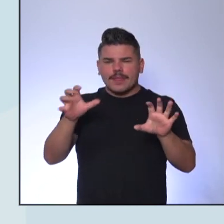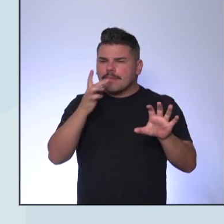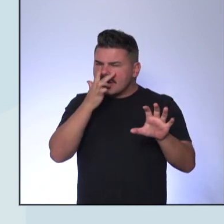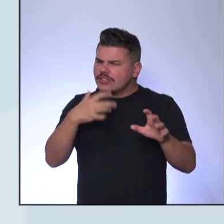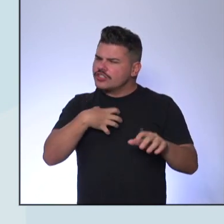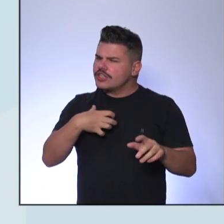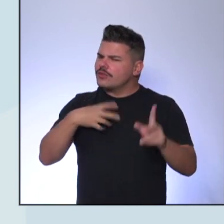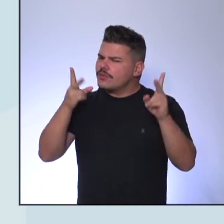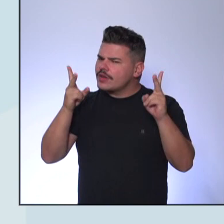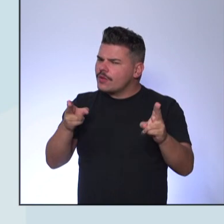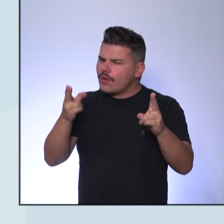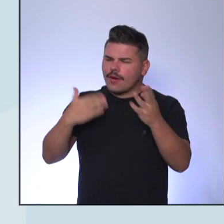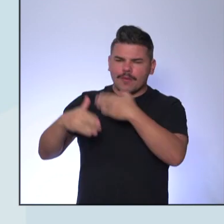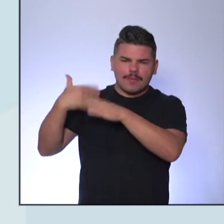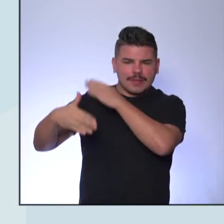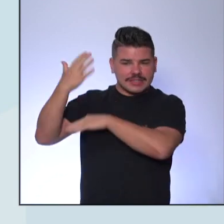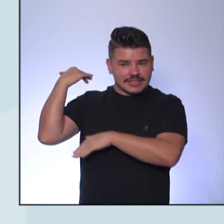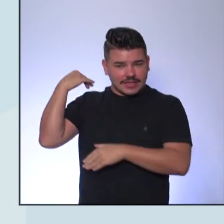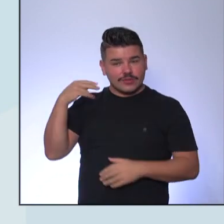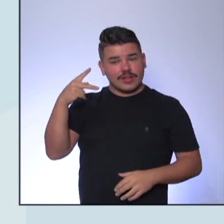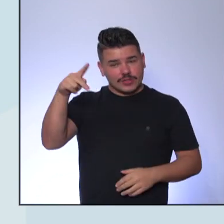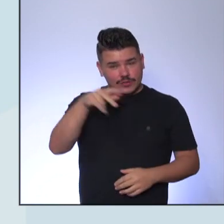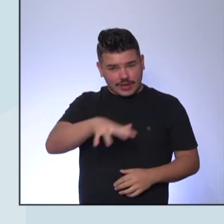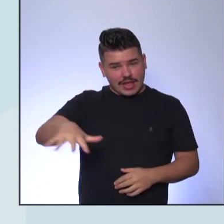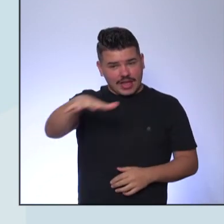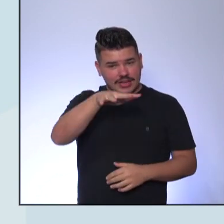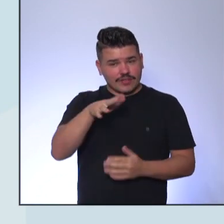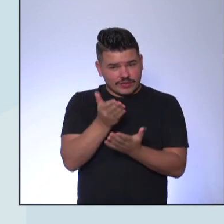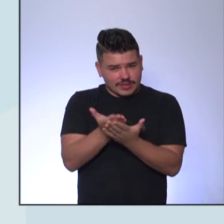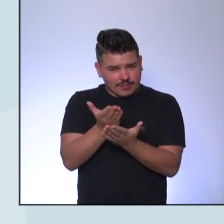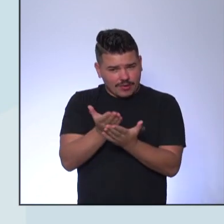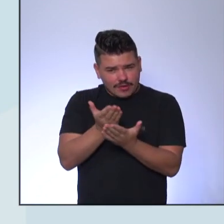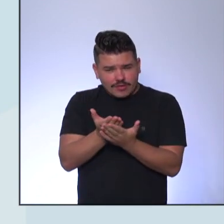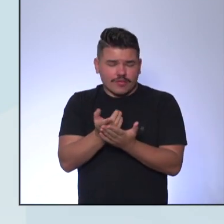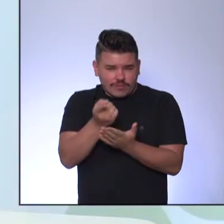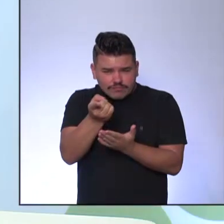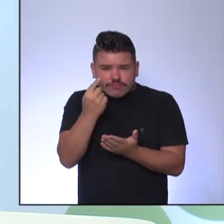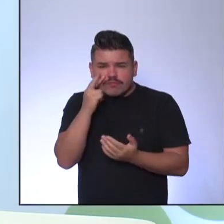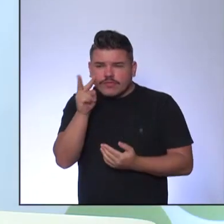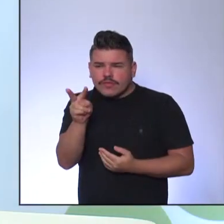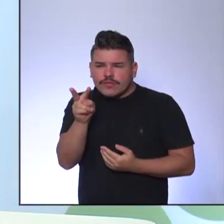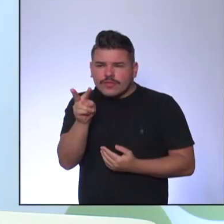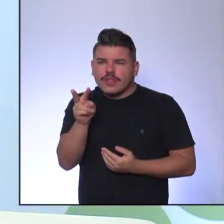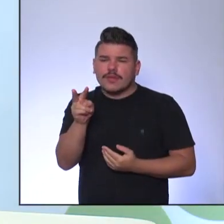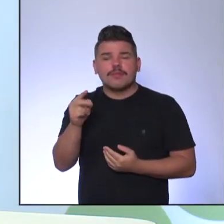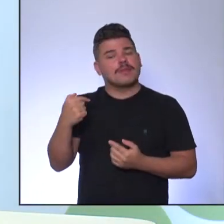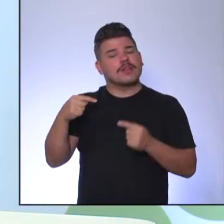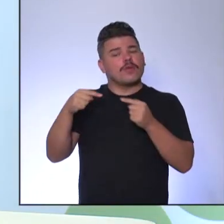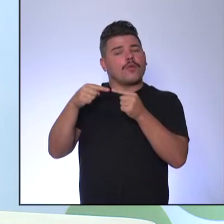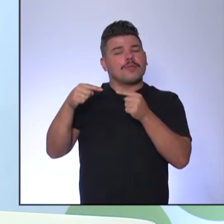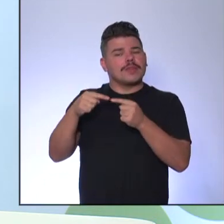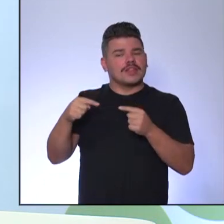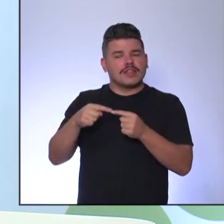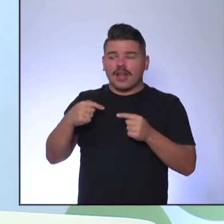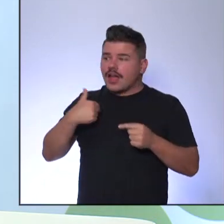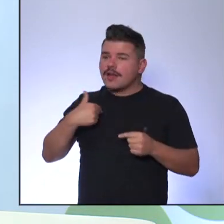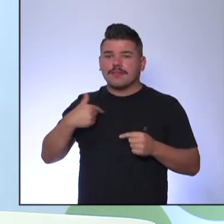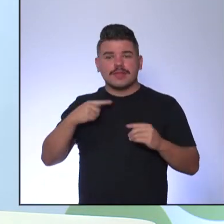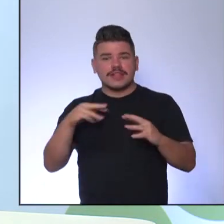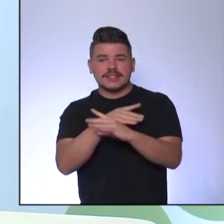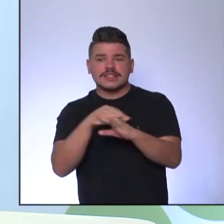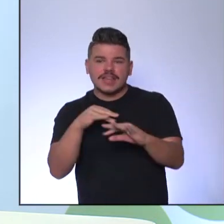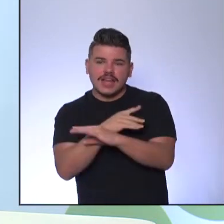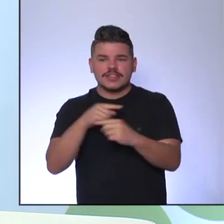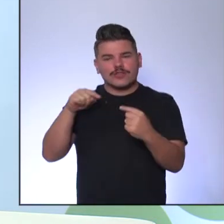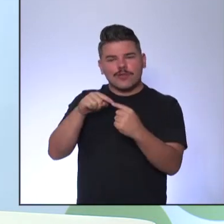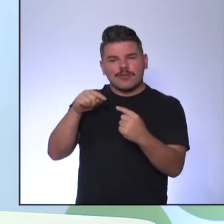afirmativa, se na sua cidade ou na sua região é possível observar, coloque no chat quais são as características que você já observou, até mesmo